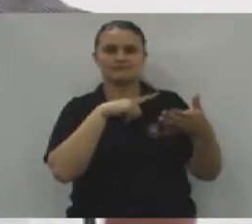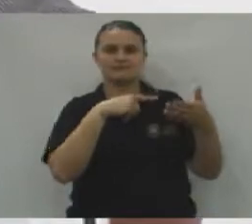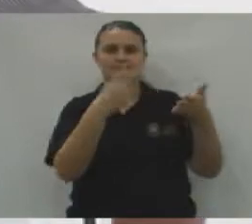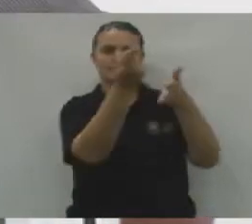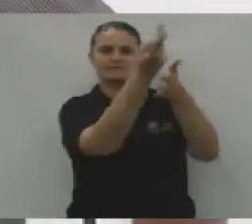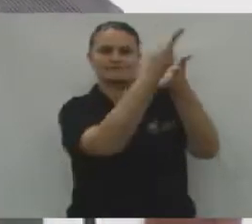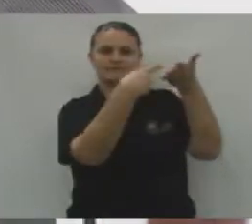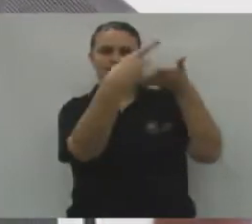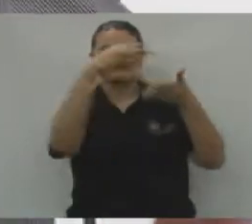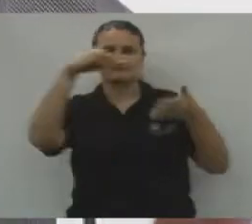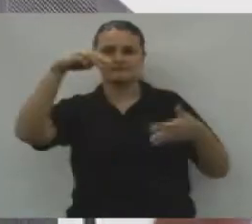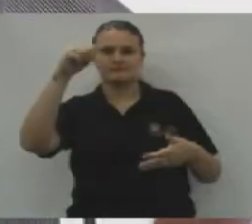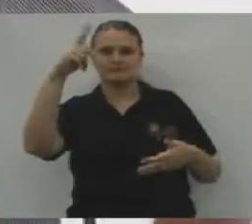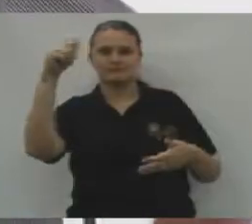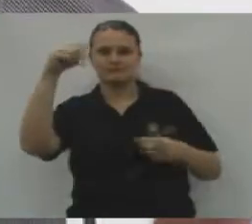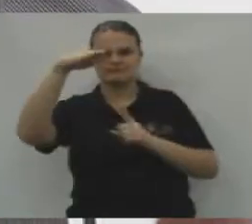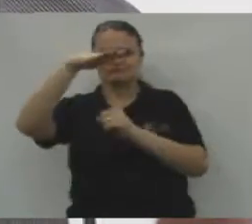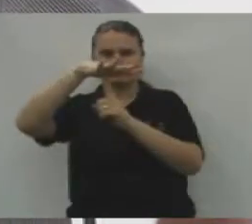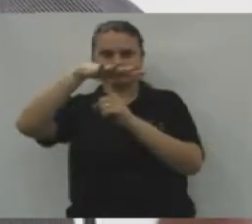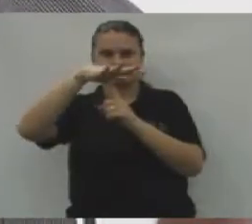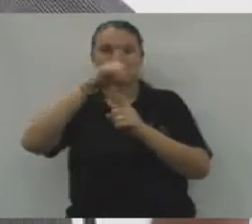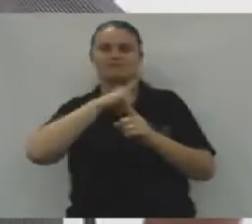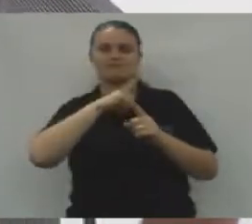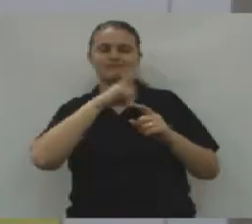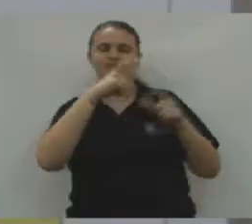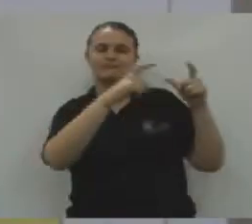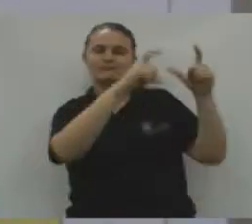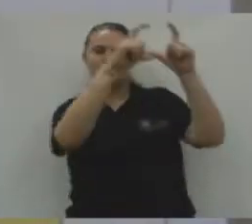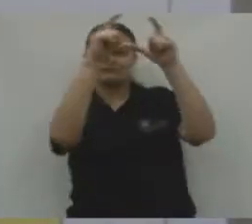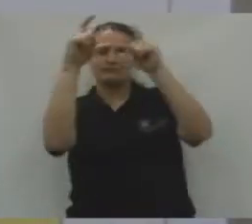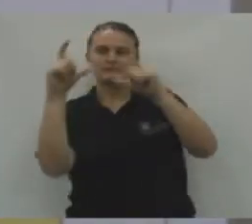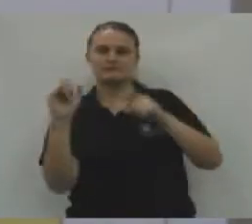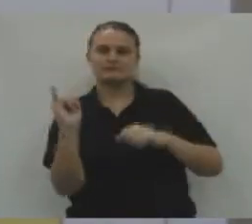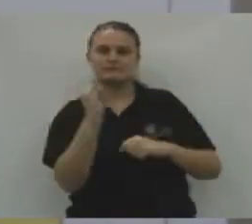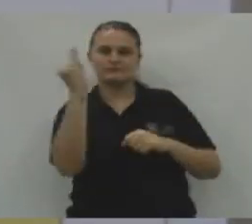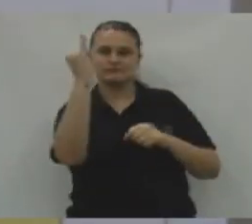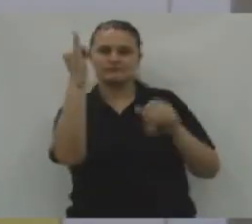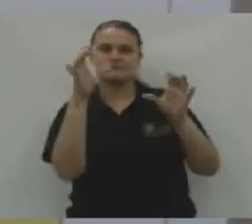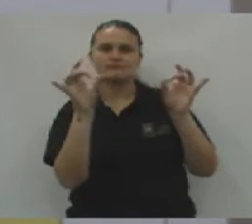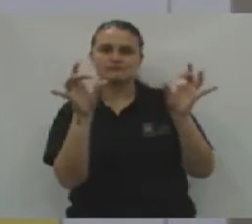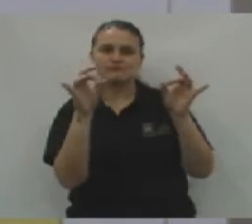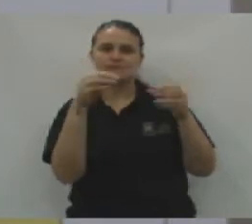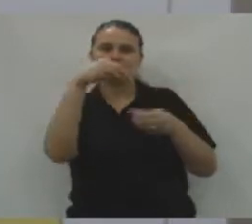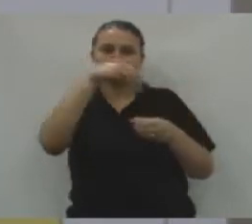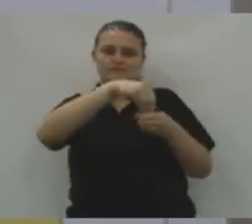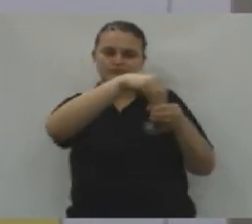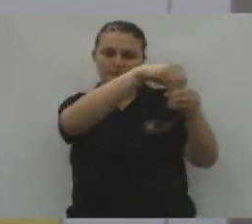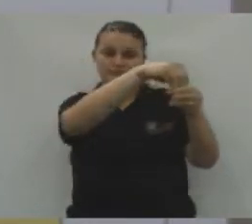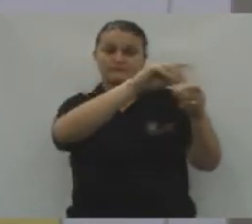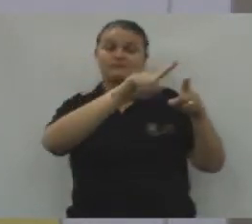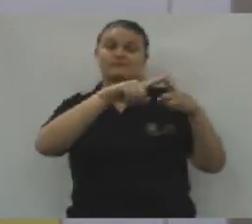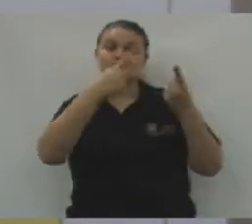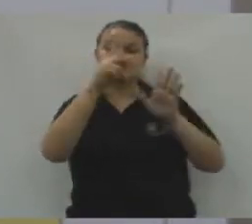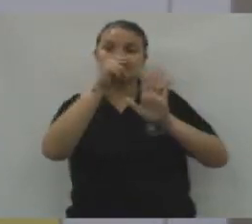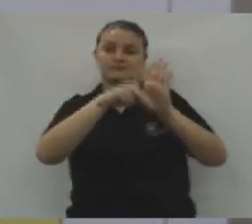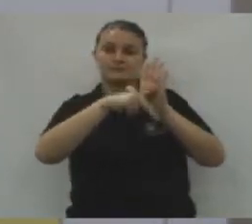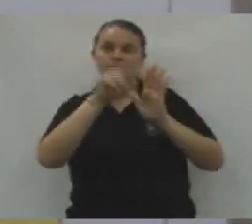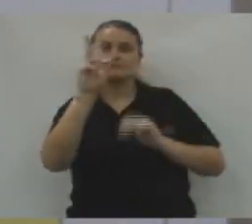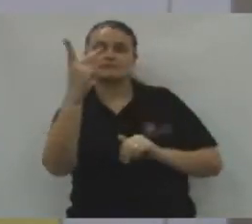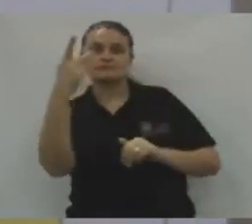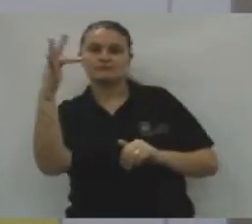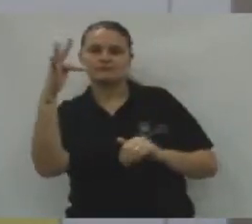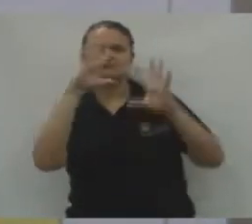com cada região do estado tem uma cadeia produtiva de importância. Mas no projeto HF, todas